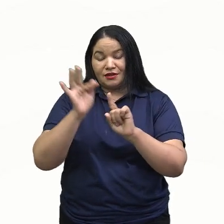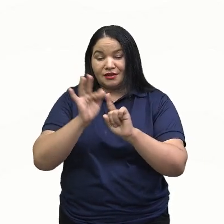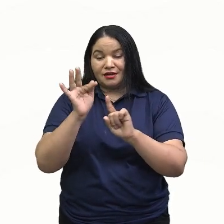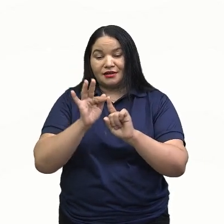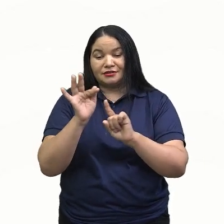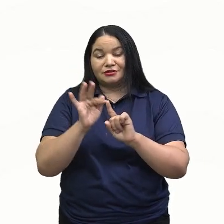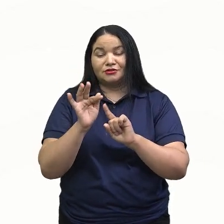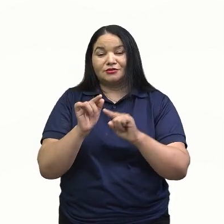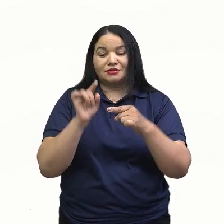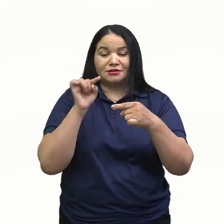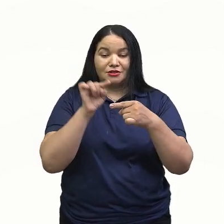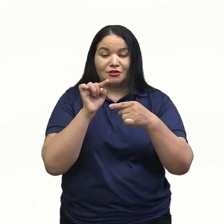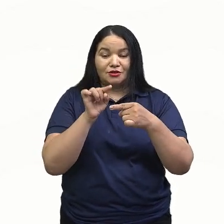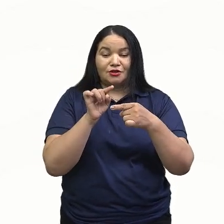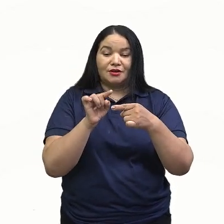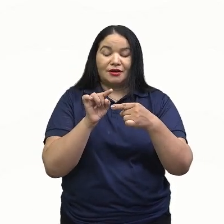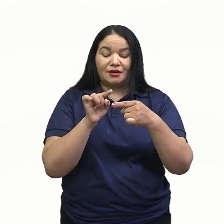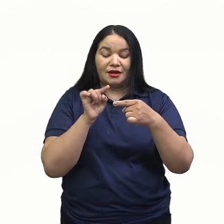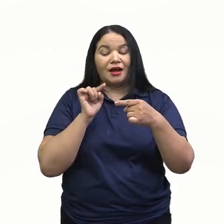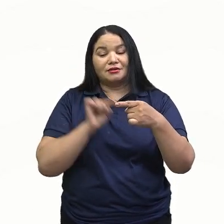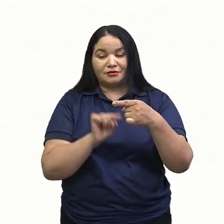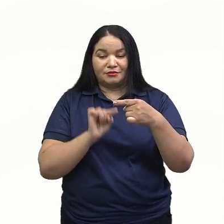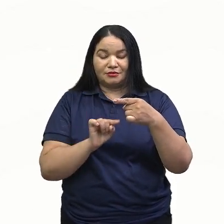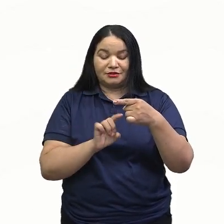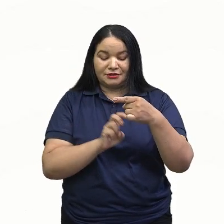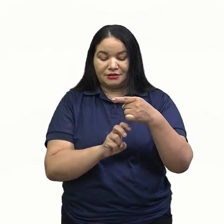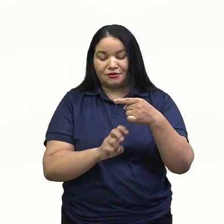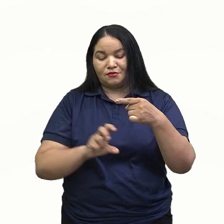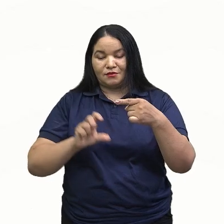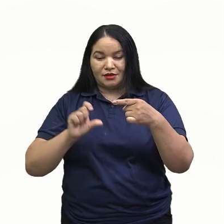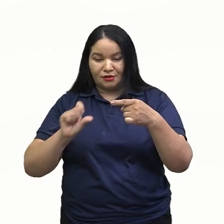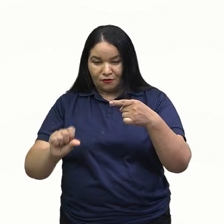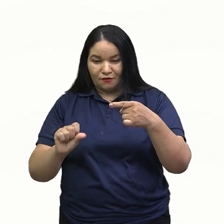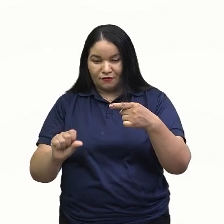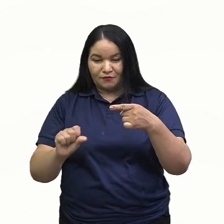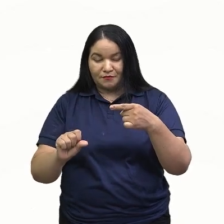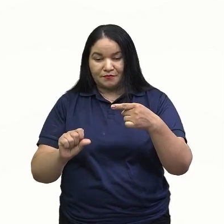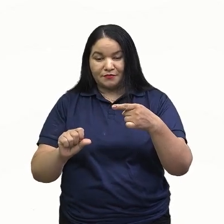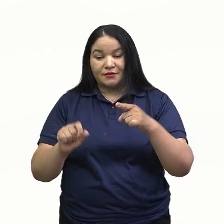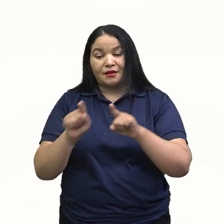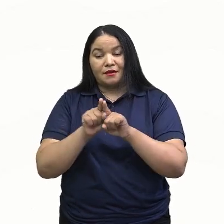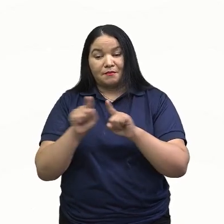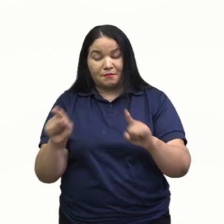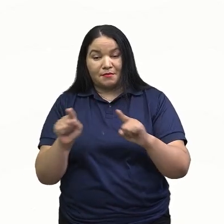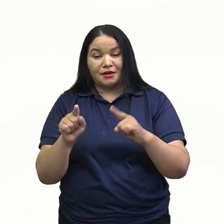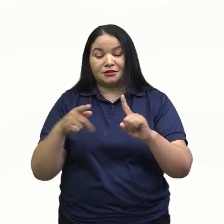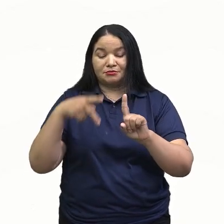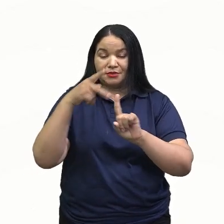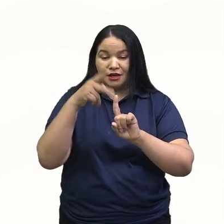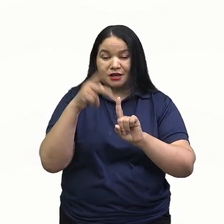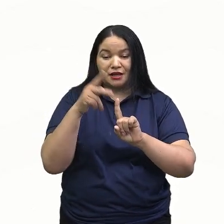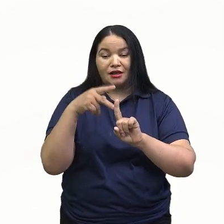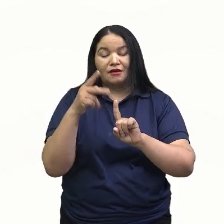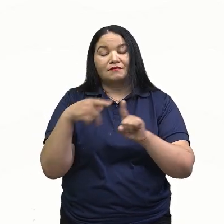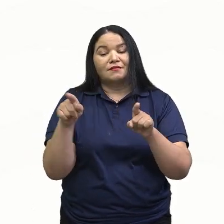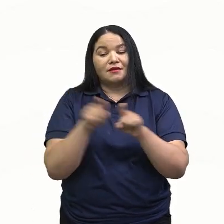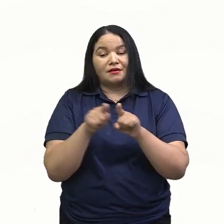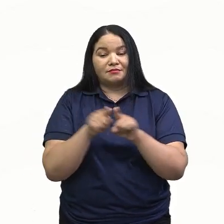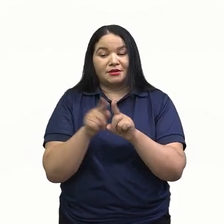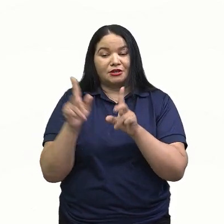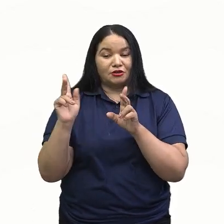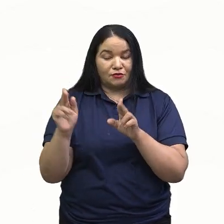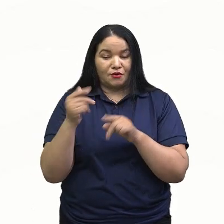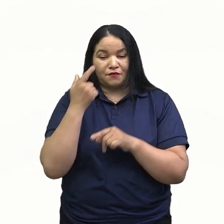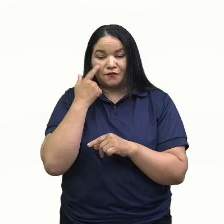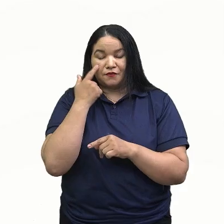denominadores ficarão 5 e 9. Mas para Kelvin, você percebe que eles são iguais. Logo, nós vamos ter aqui,